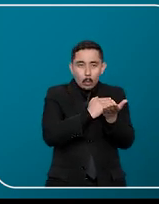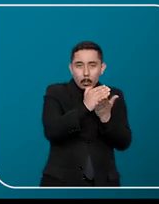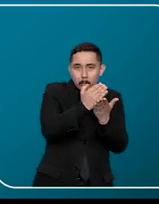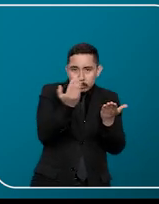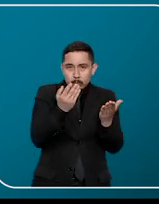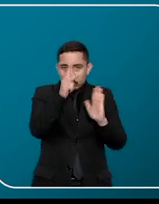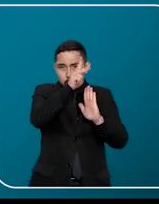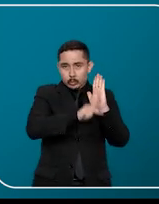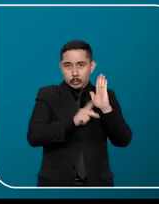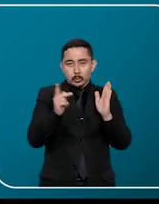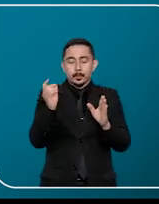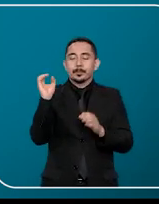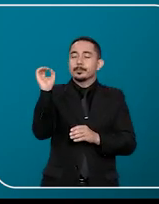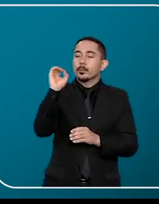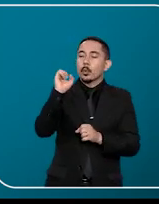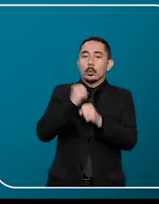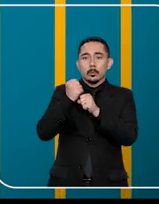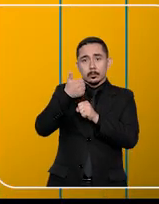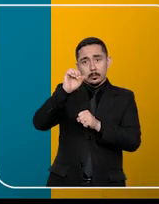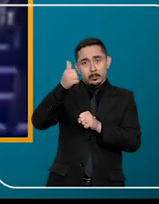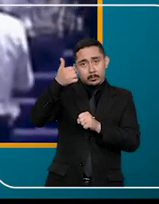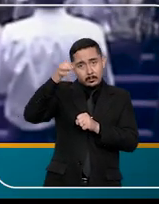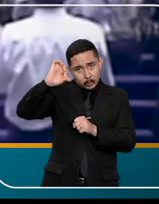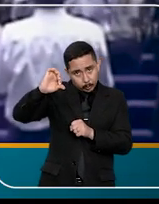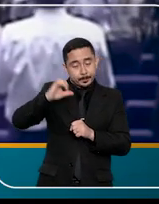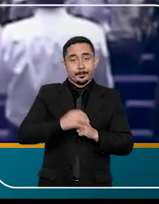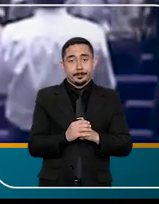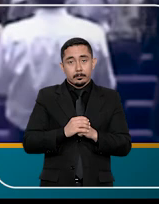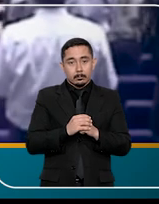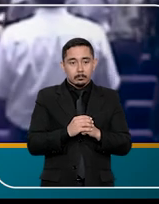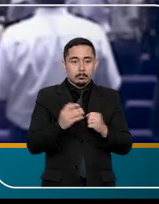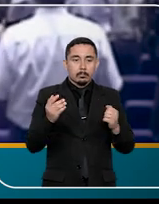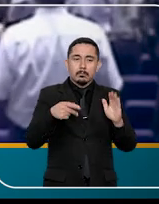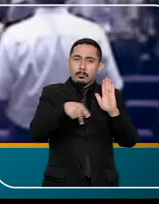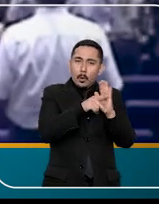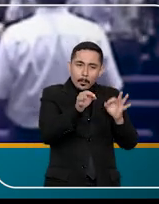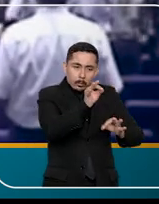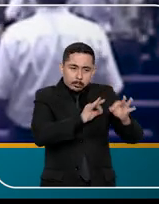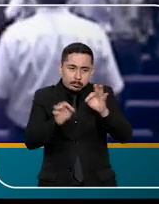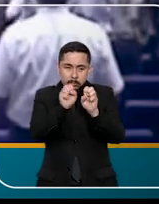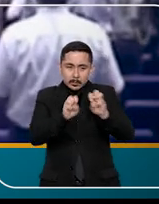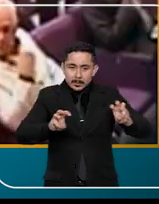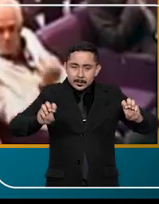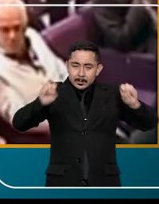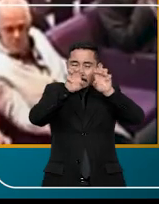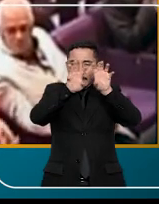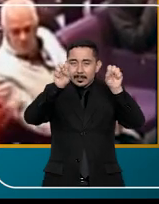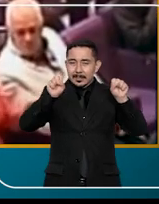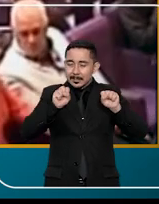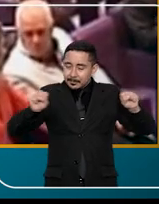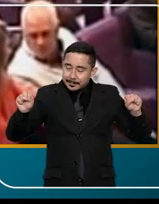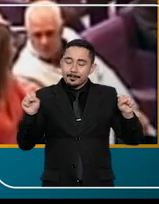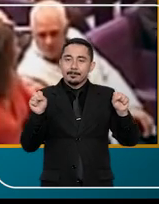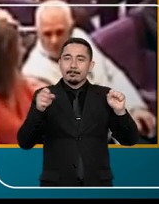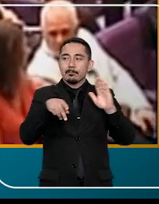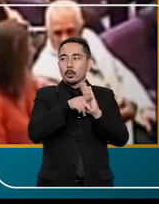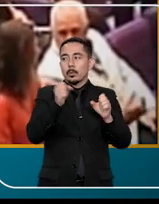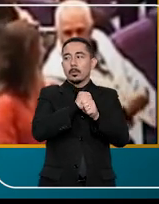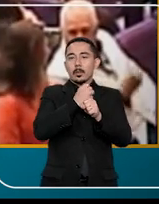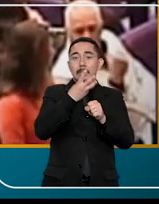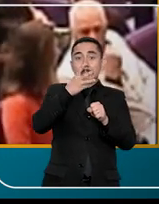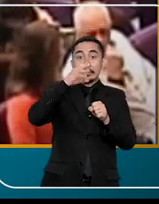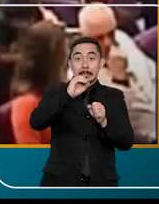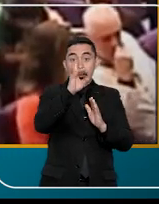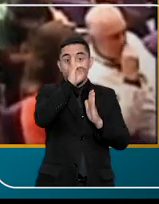primeira ação em outubro de 2019, a organização do seminário em comemoração aos 30 anos da